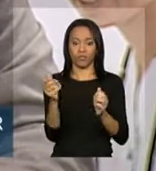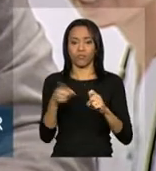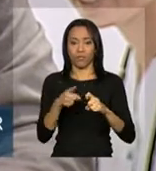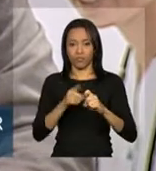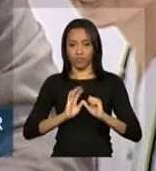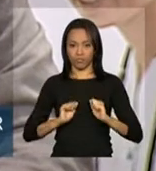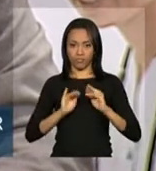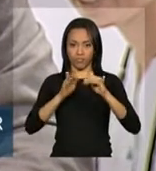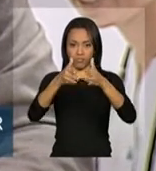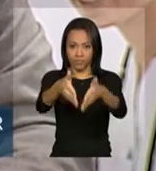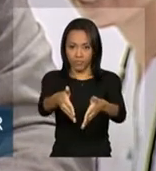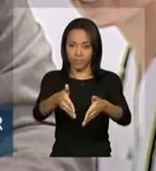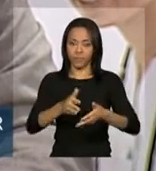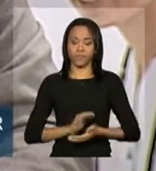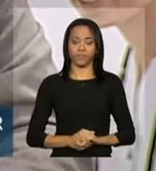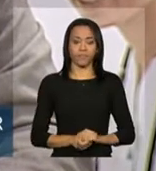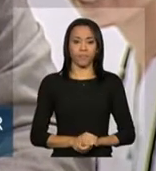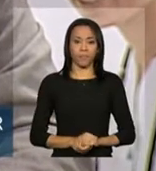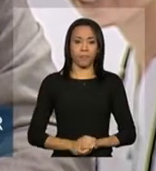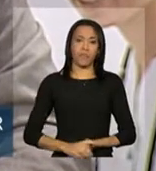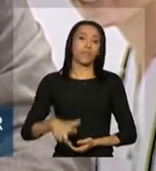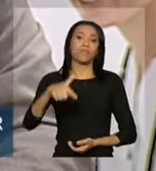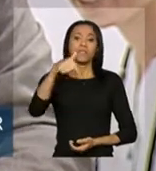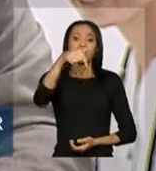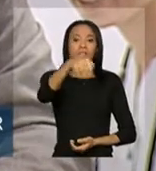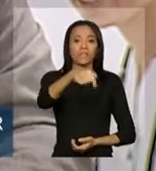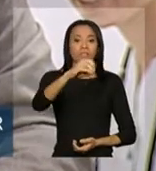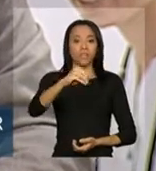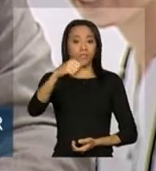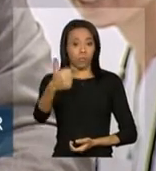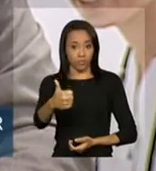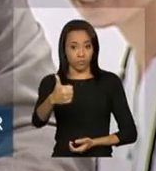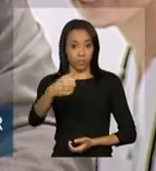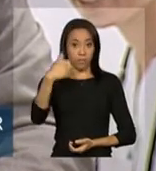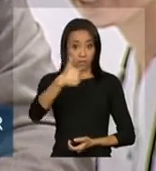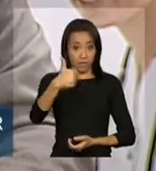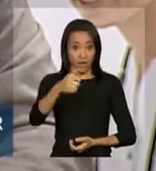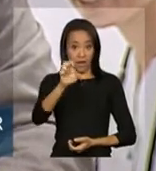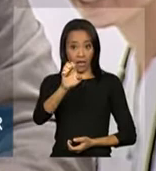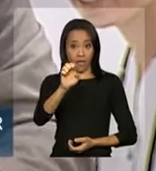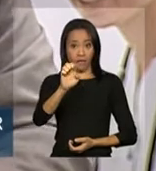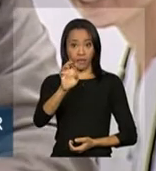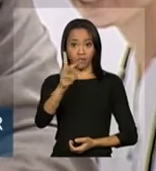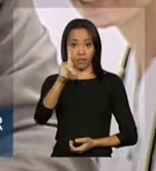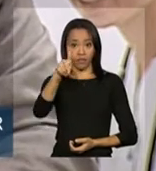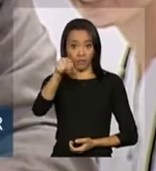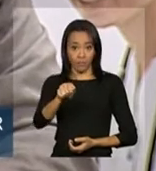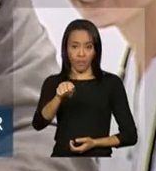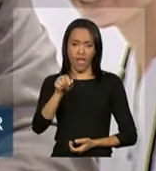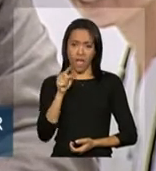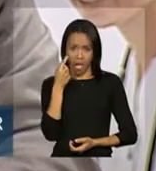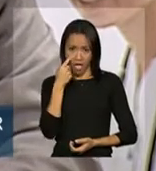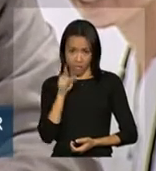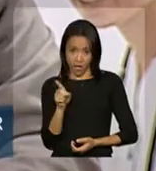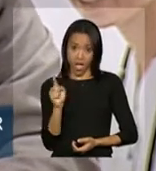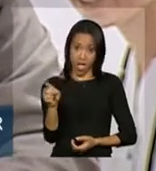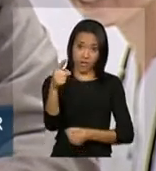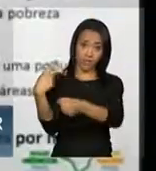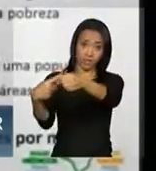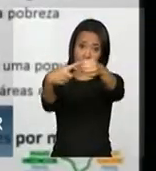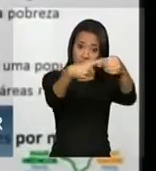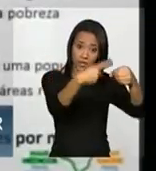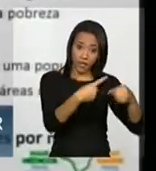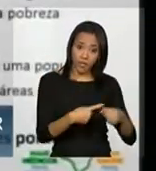etapa 7 701 São da primeira etapa são da primeira etapa essas cidades solicitaram